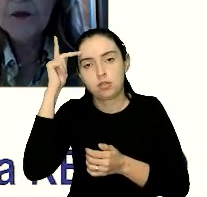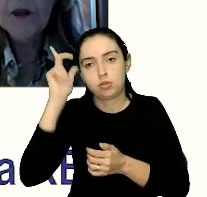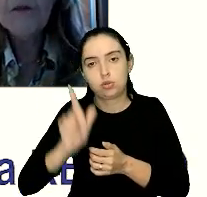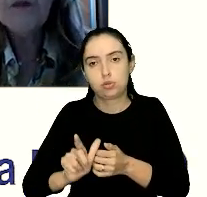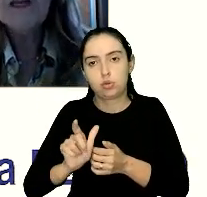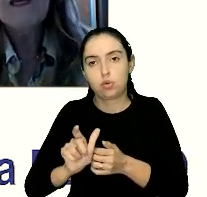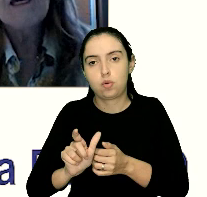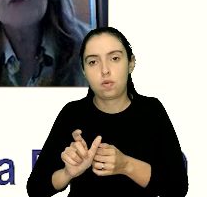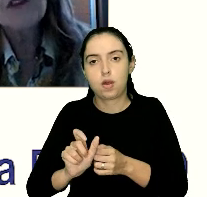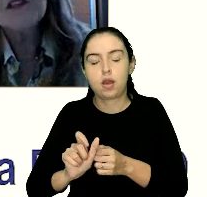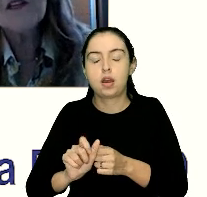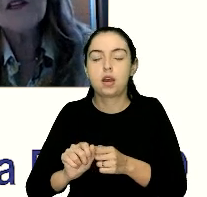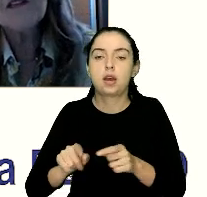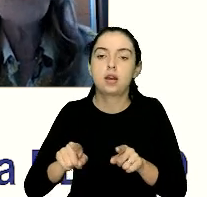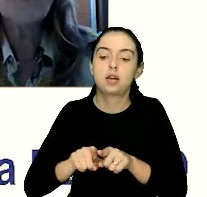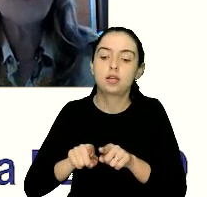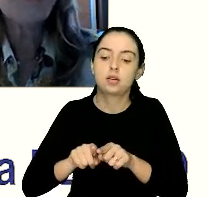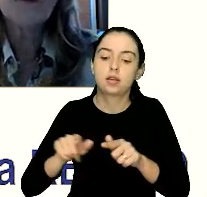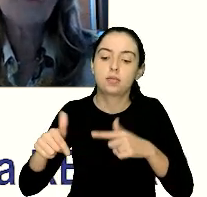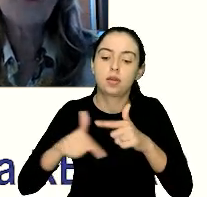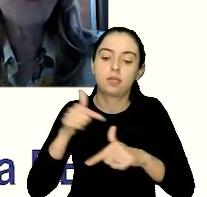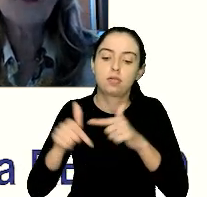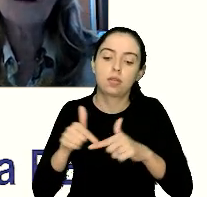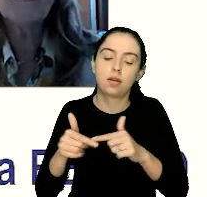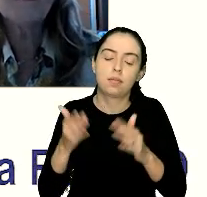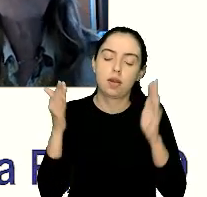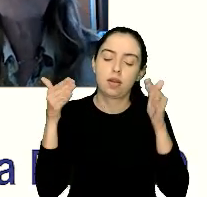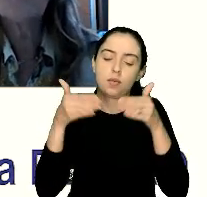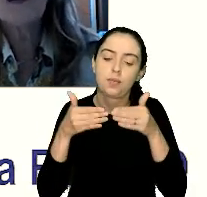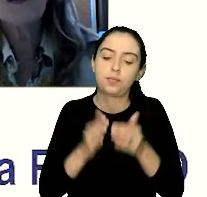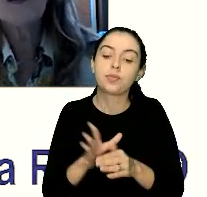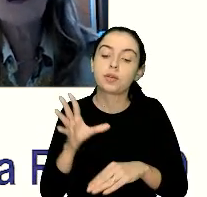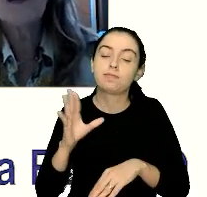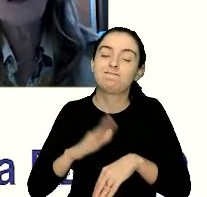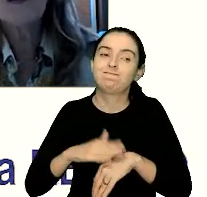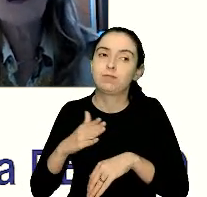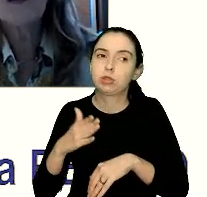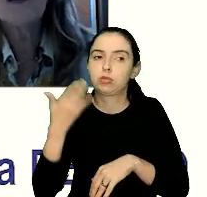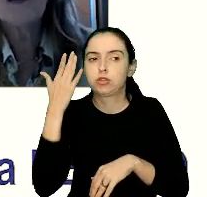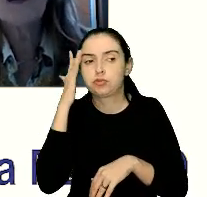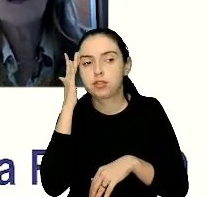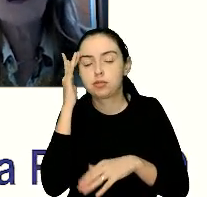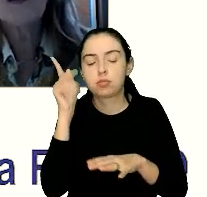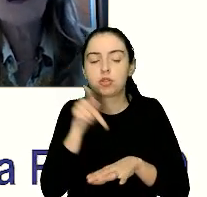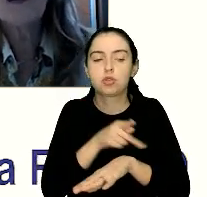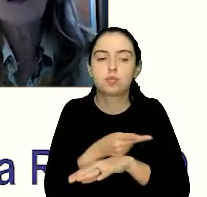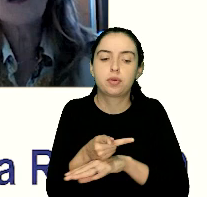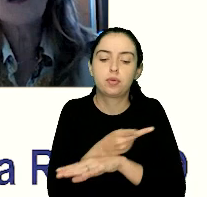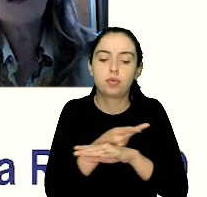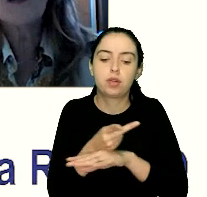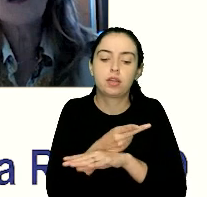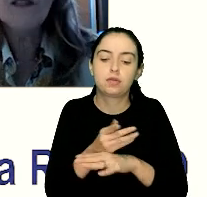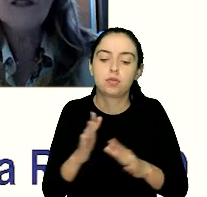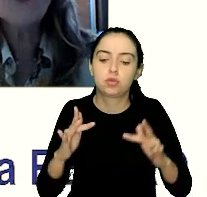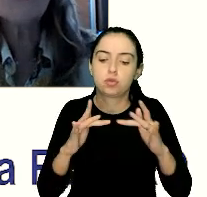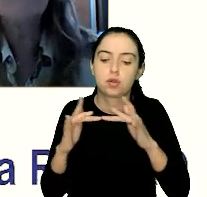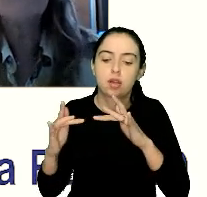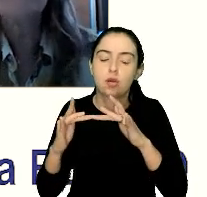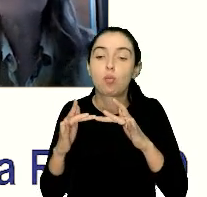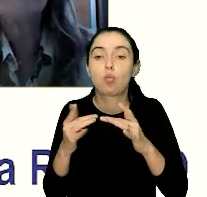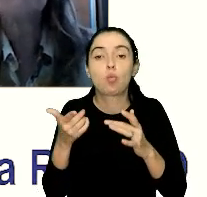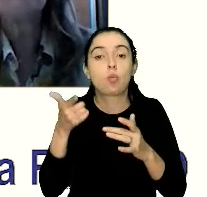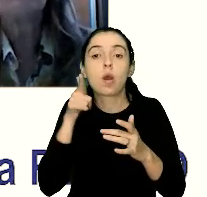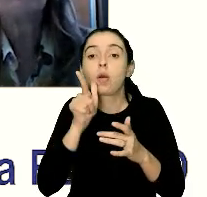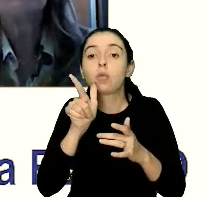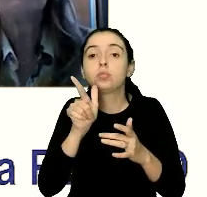trabalho, não é? E muitas vezes nós vamos em busca do nexo causal, se é que ele